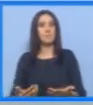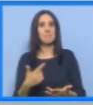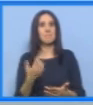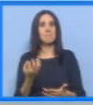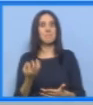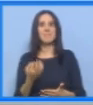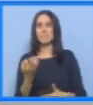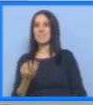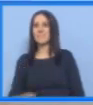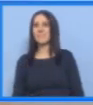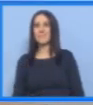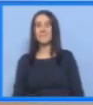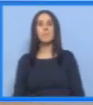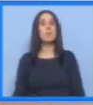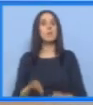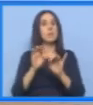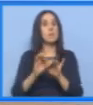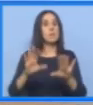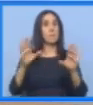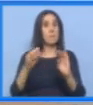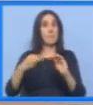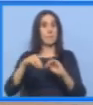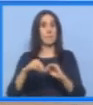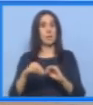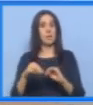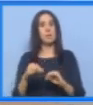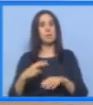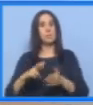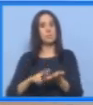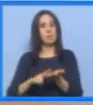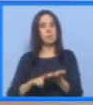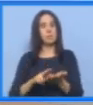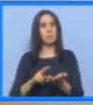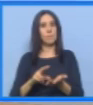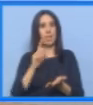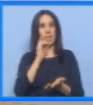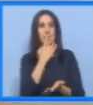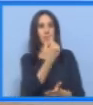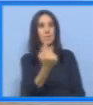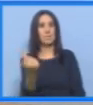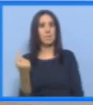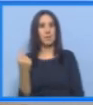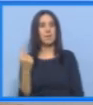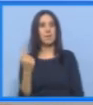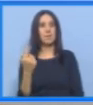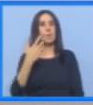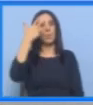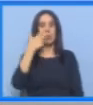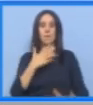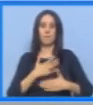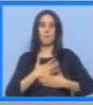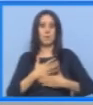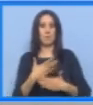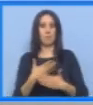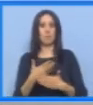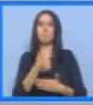porque é preciso divulgar, mas também é um motivo acrescido para cada uma de vós, que um dia vocacionalmente